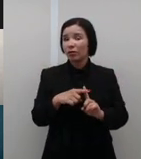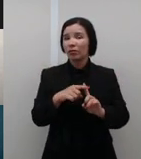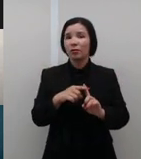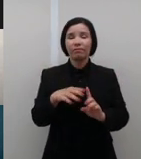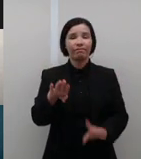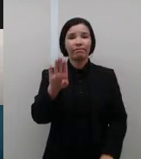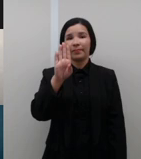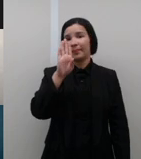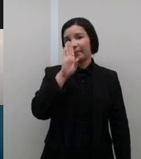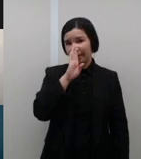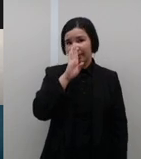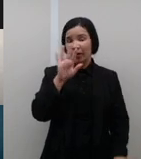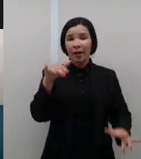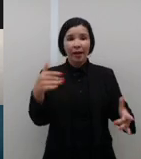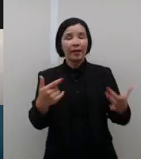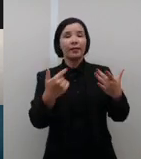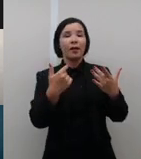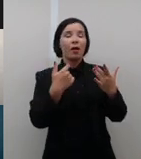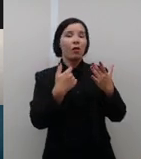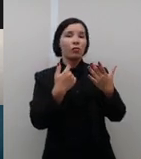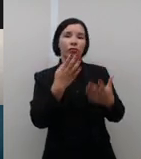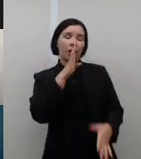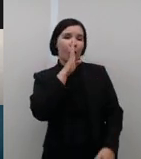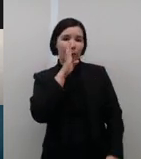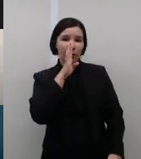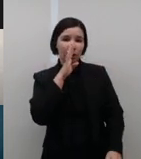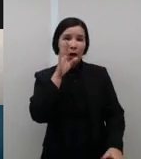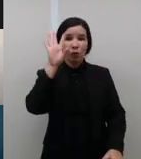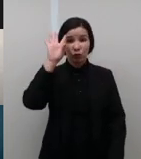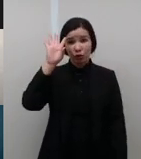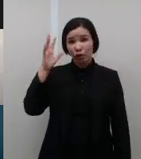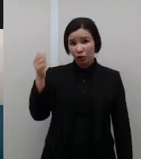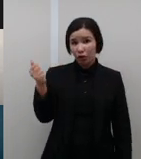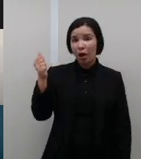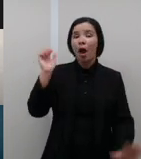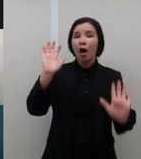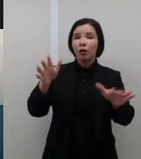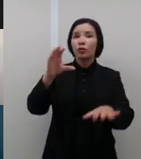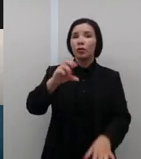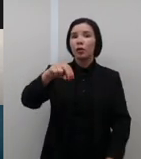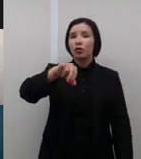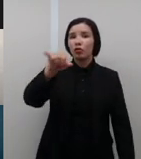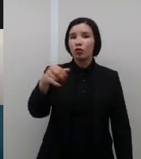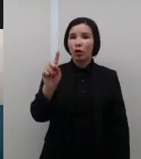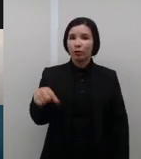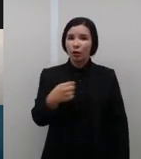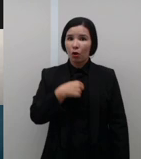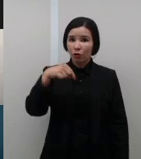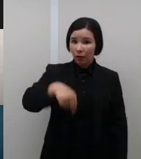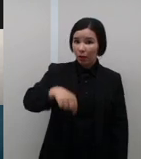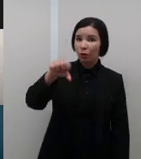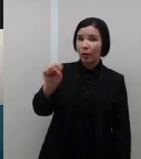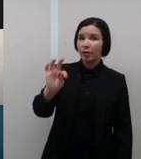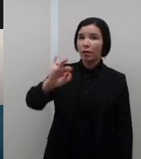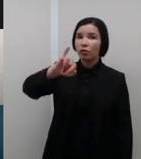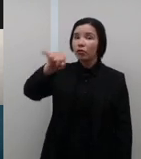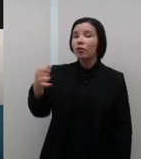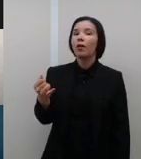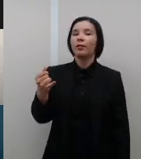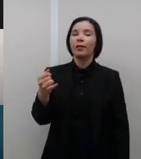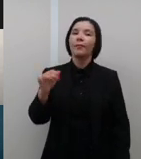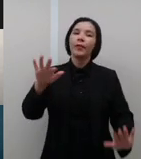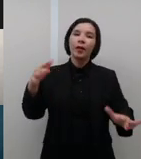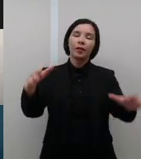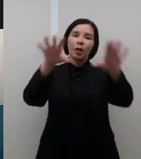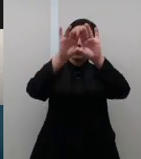omissão, então, de acordo com o julgado nosso e também do CNJ, cabe ao tribunal, já até antecipo, fixar